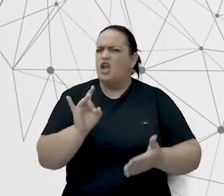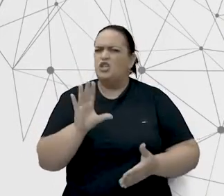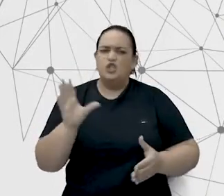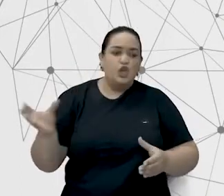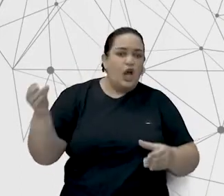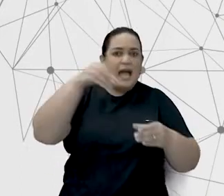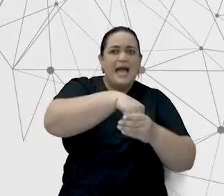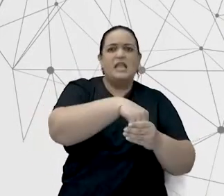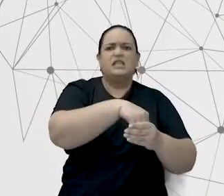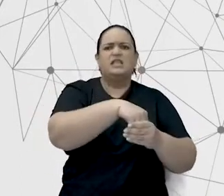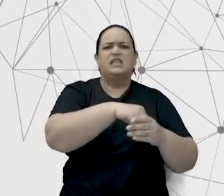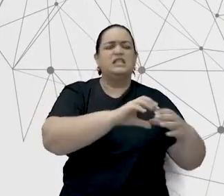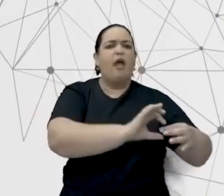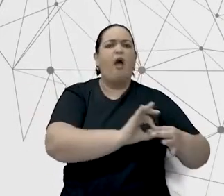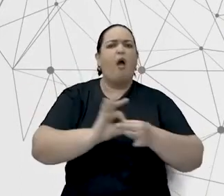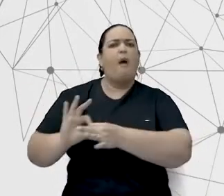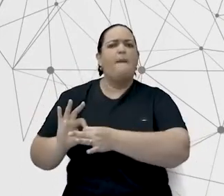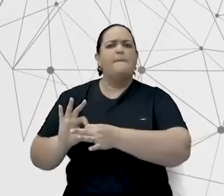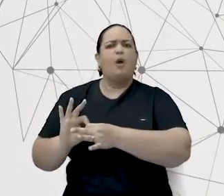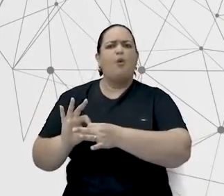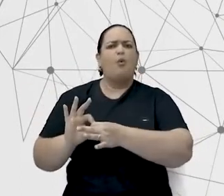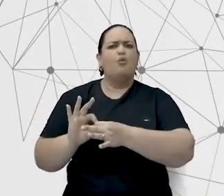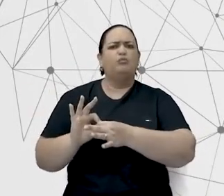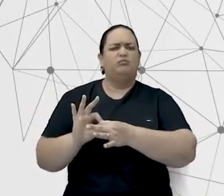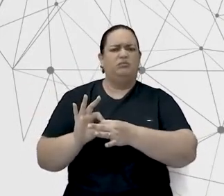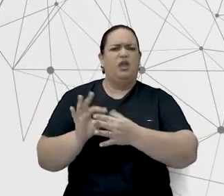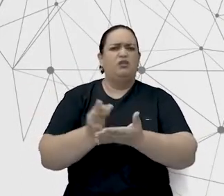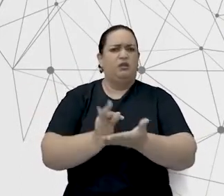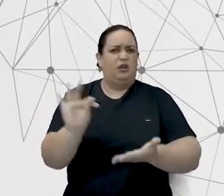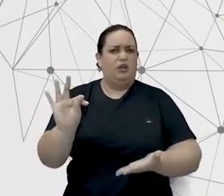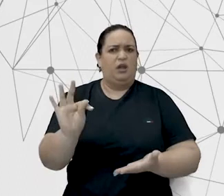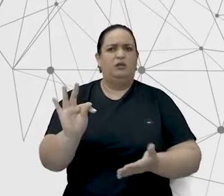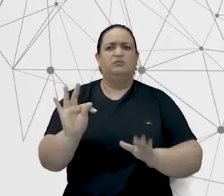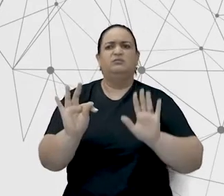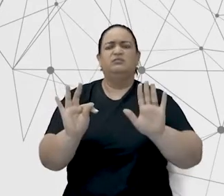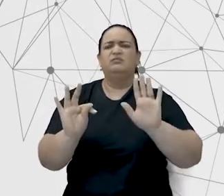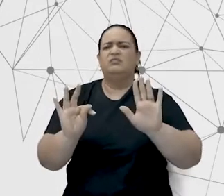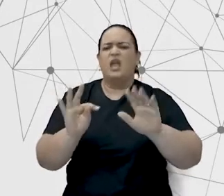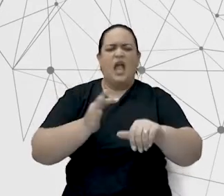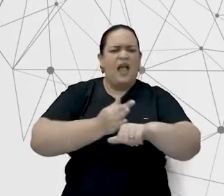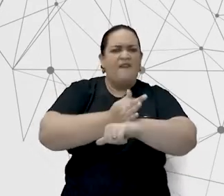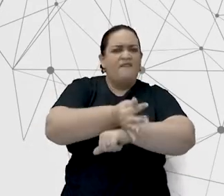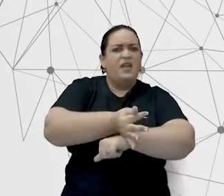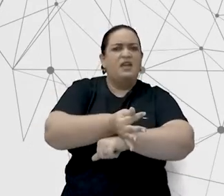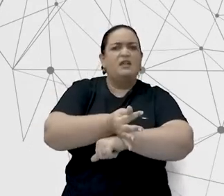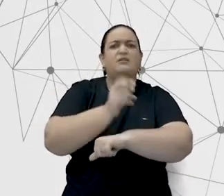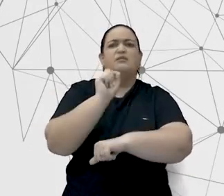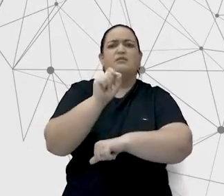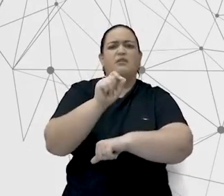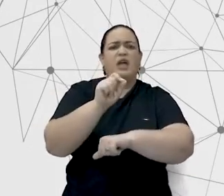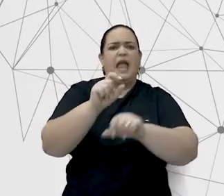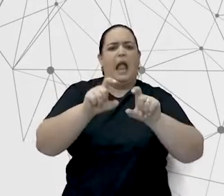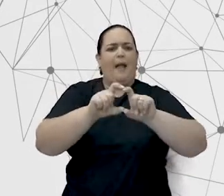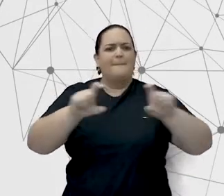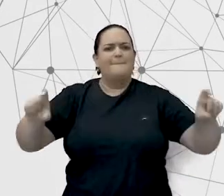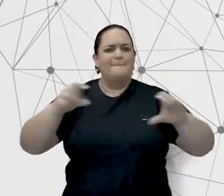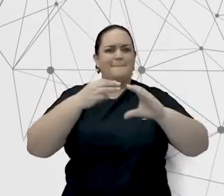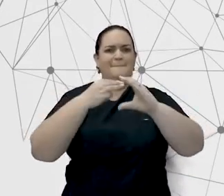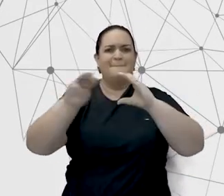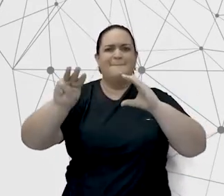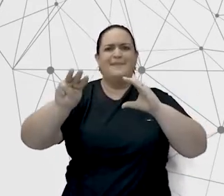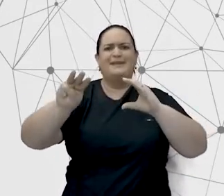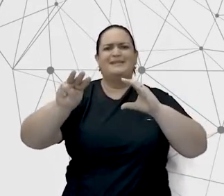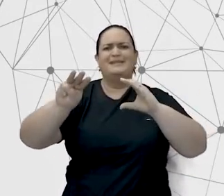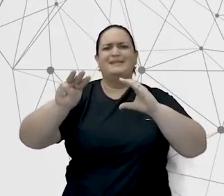né? Uma definição que eu gosto é que as fake news são mensagens fraudulentas capazes de gerar